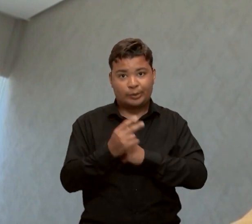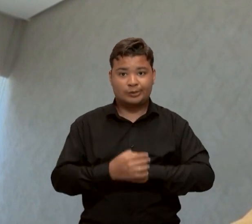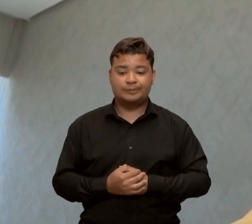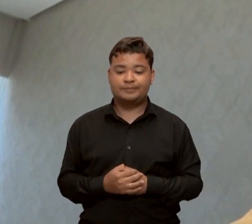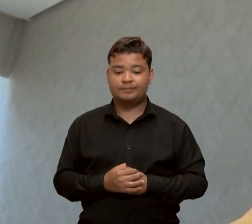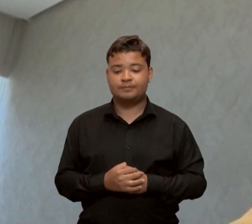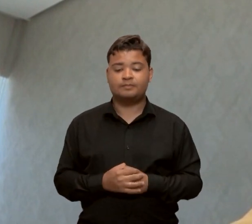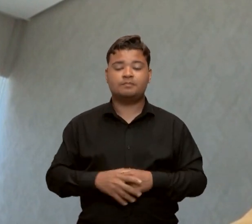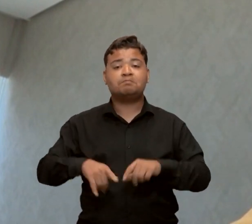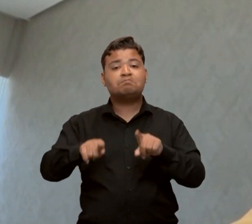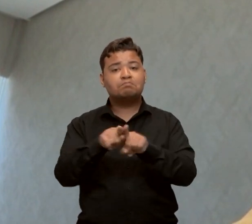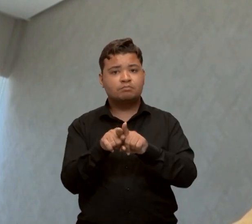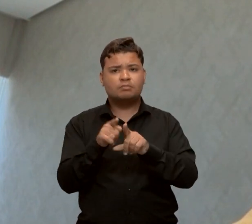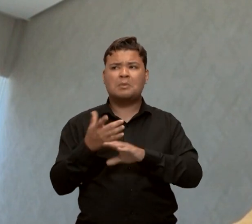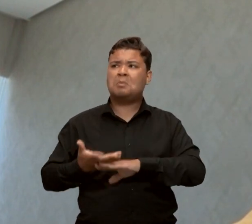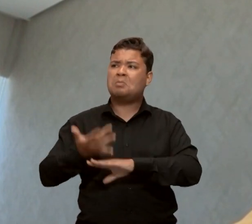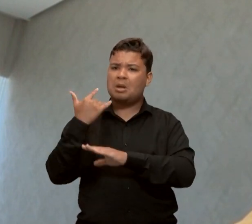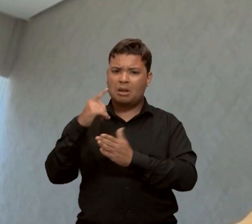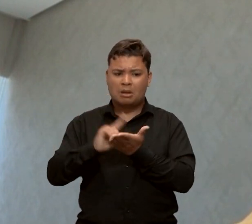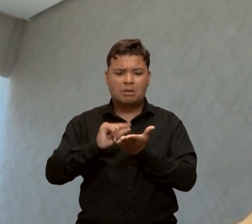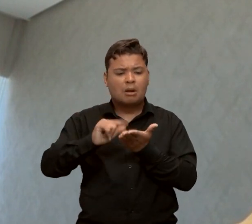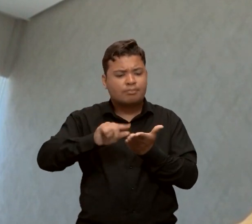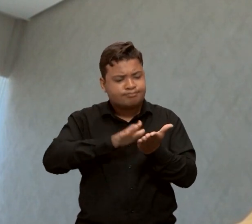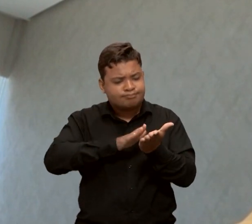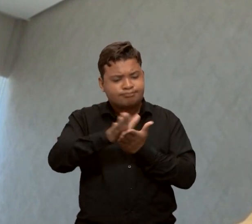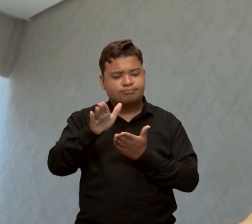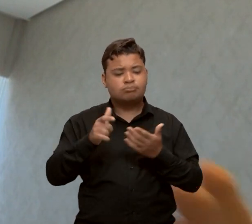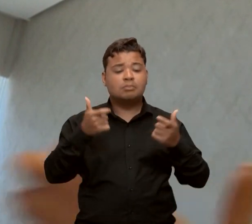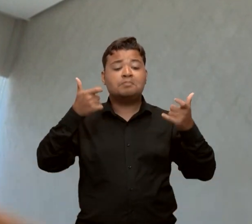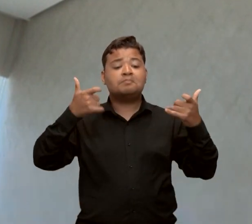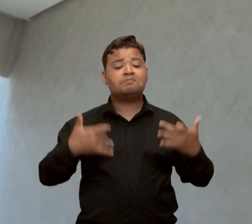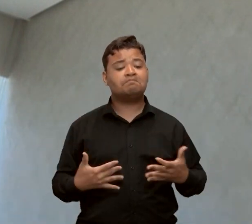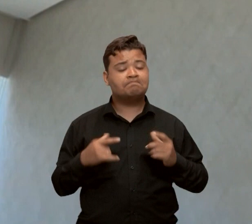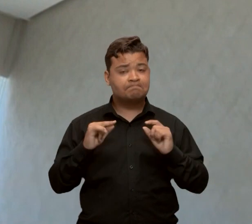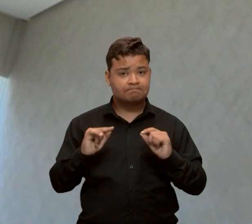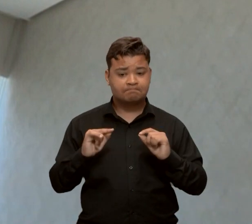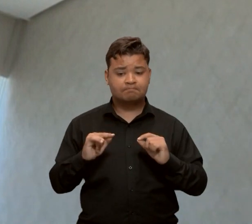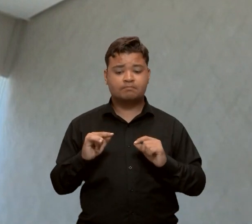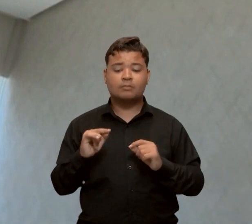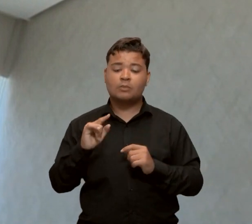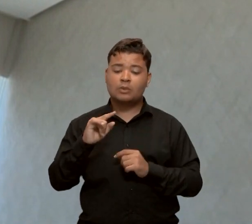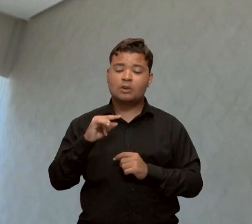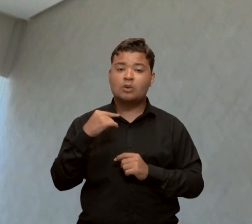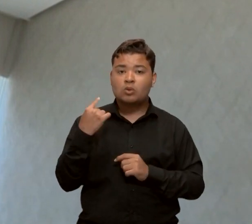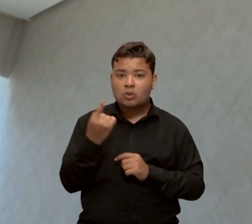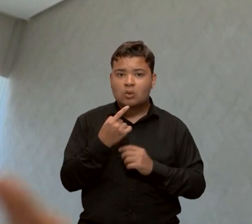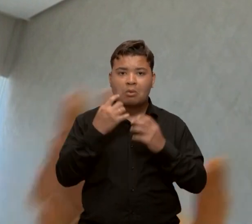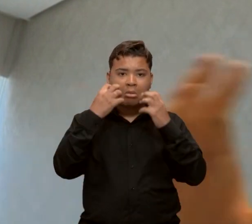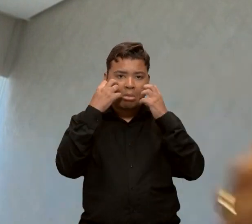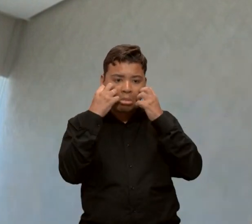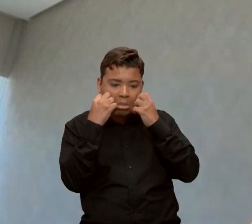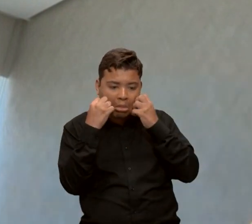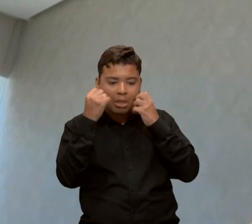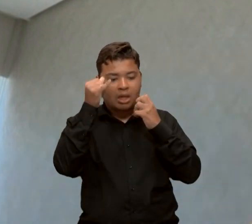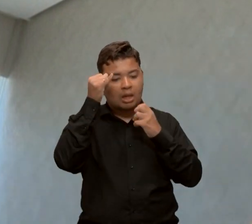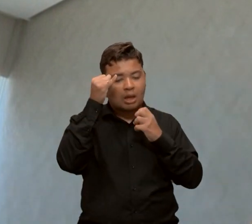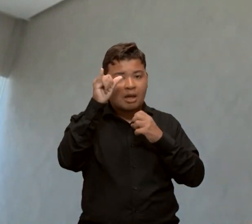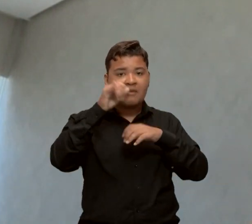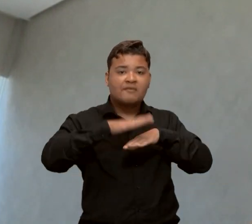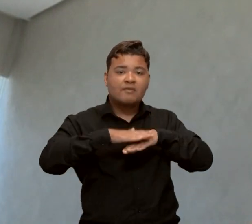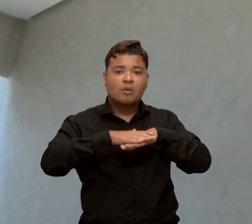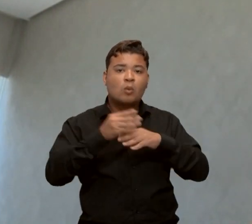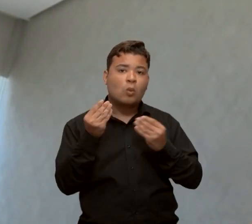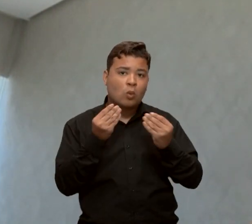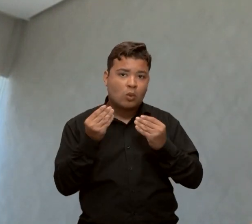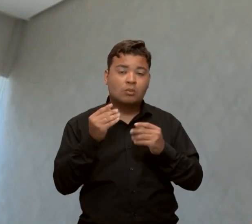trabalho publicado há um tempo atrás e que fala só sobre o que nós podemos fazer em termos de prevenção do envelhecimento. Então, a exposição